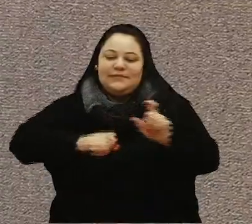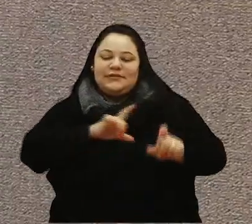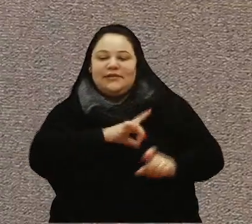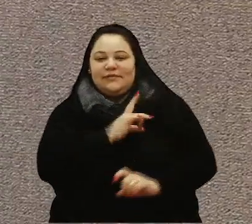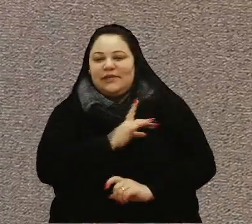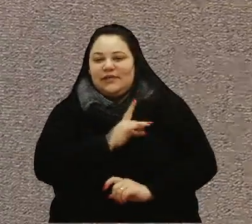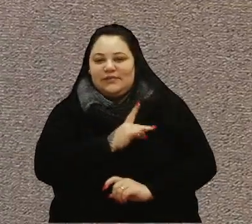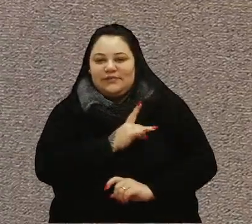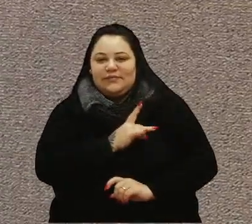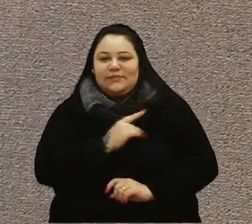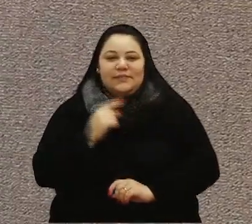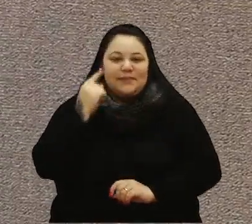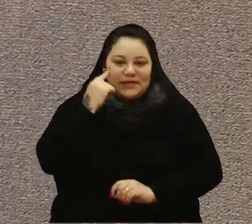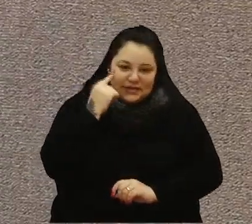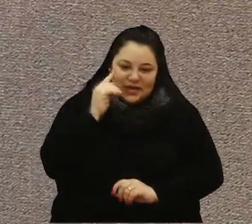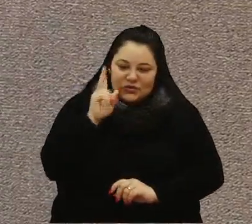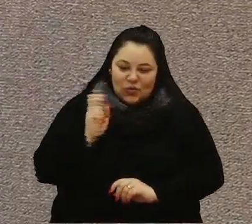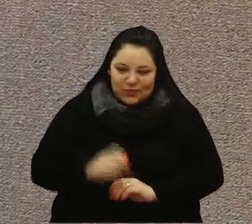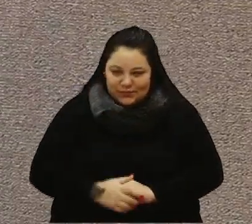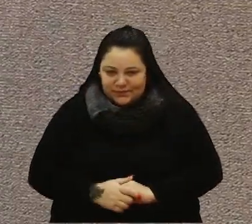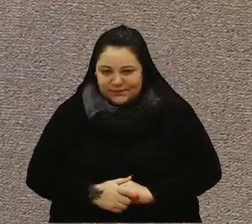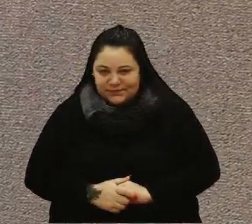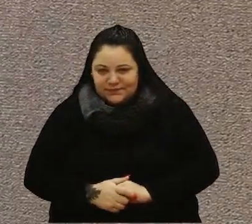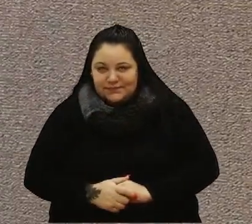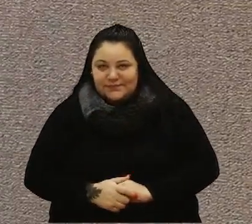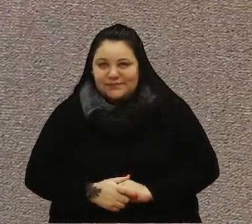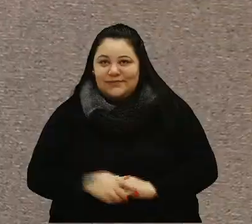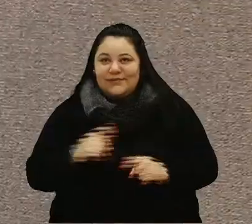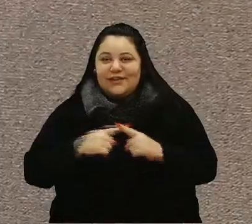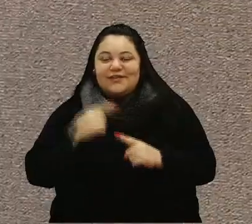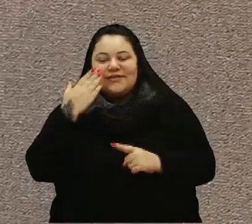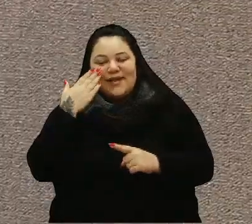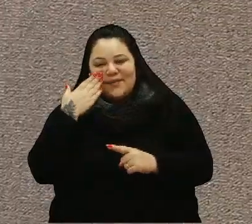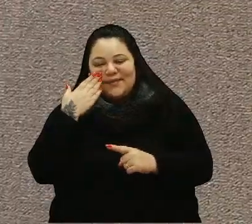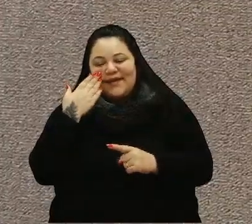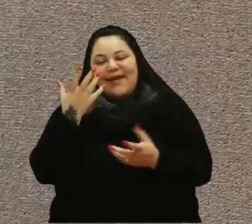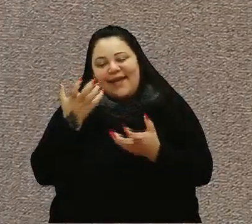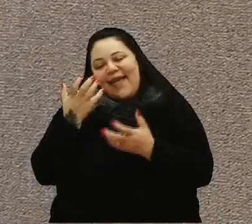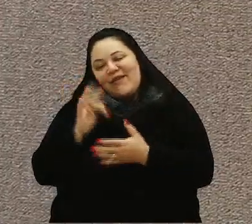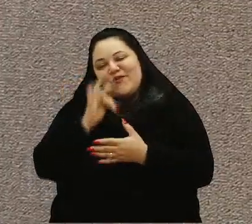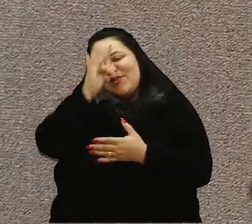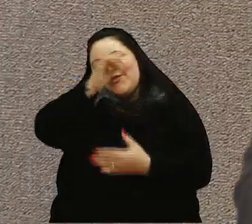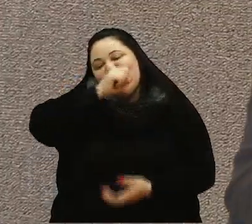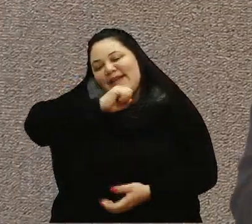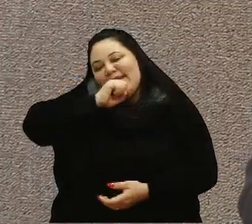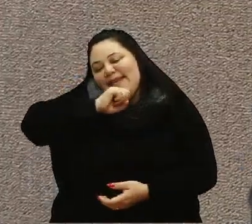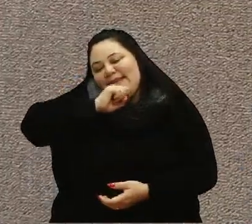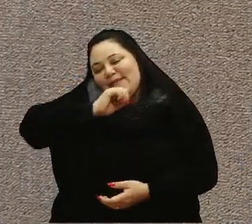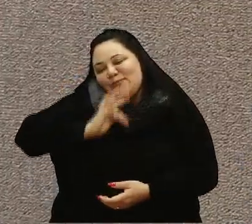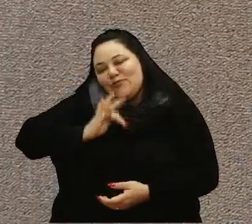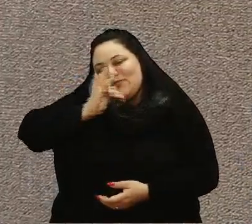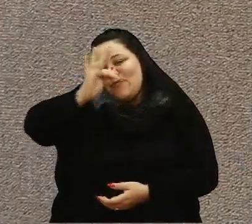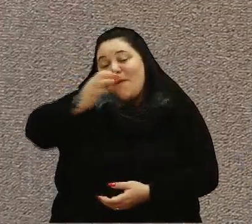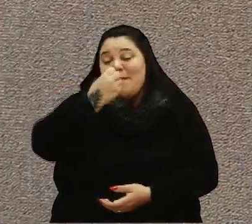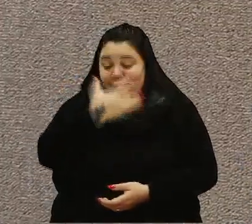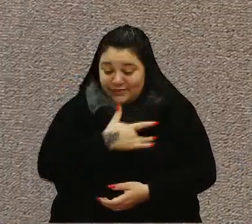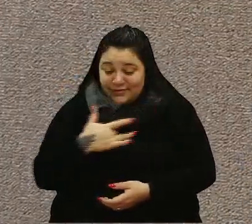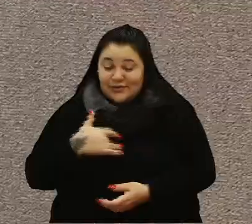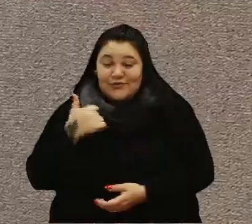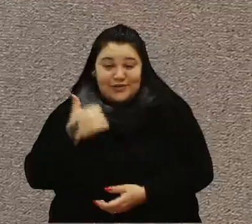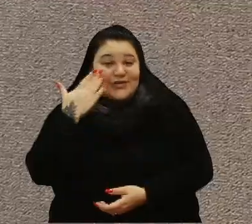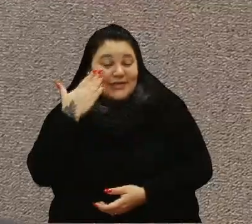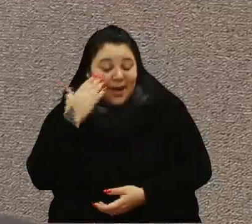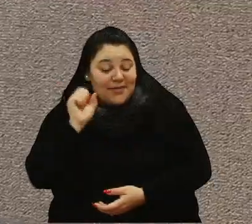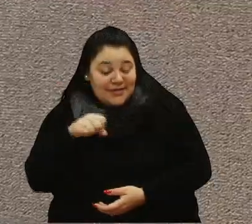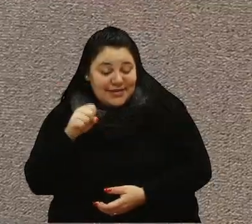medo de pensar sobre isso. Apesar de ser onde todo mundo quer chegar, a gente quer poder envelhecer bem, e a gente sabe que vai e torce para